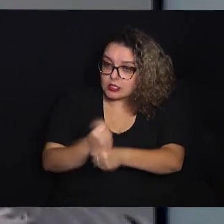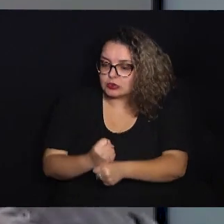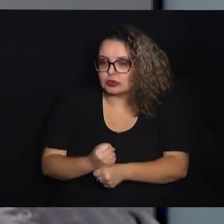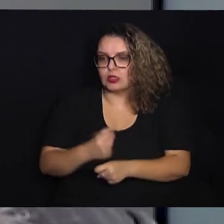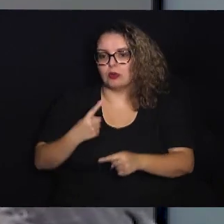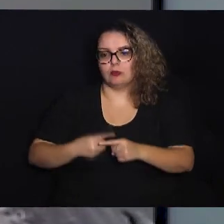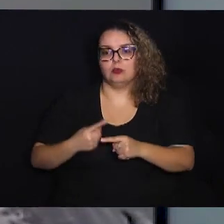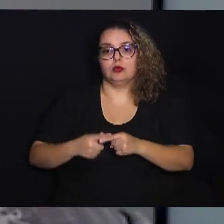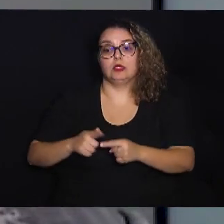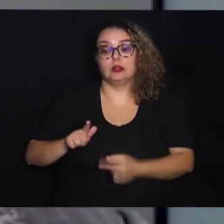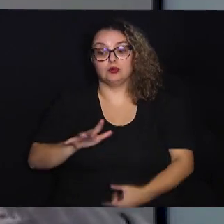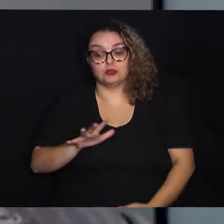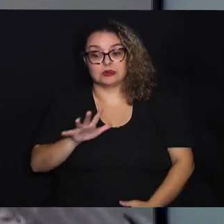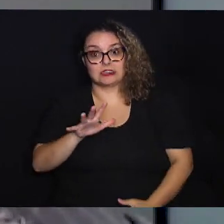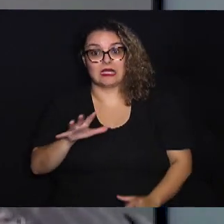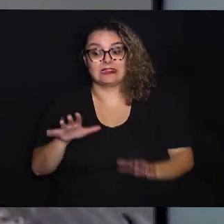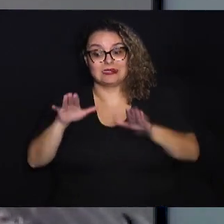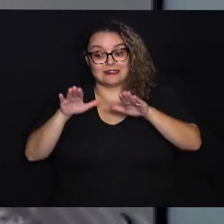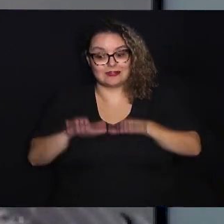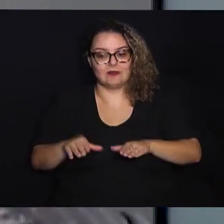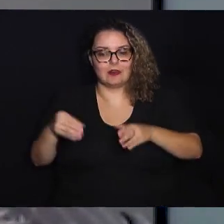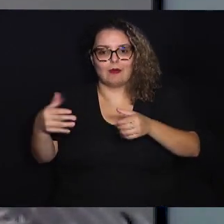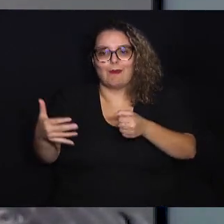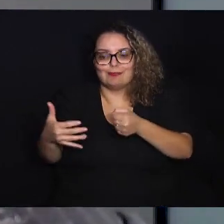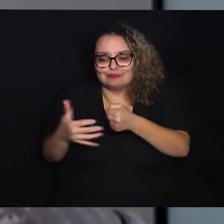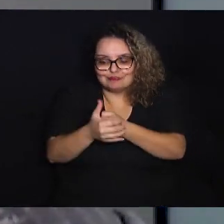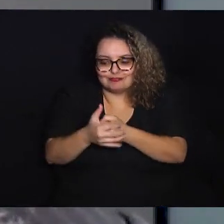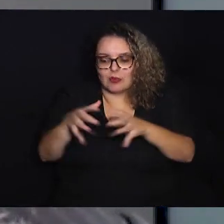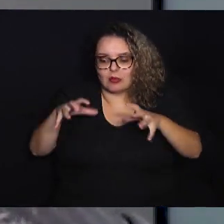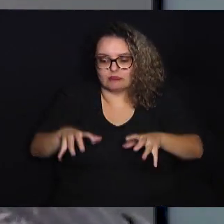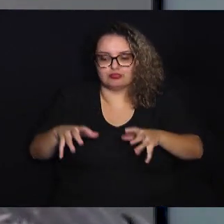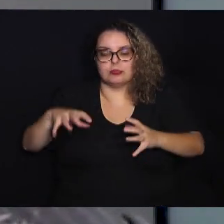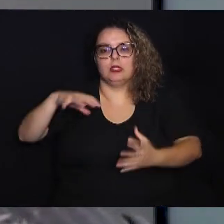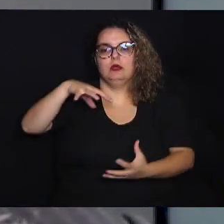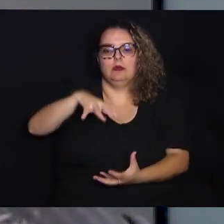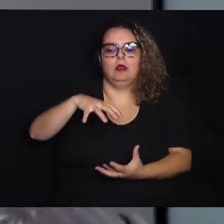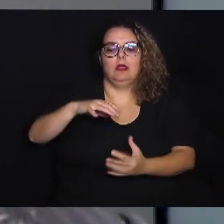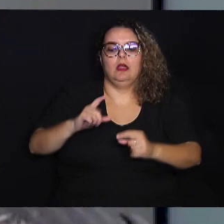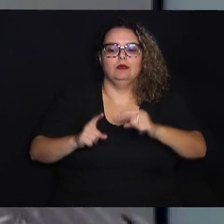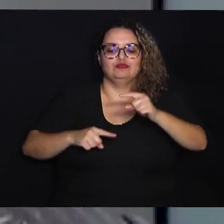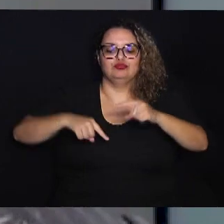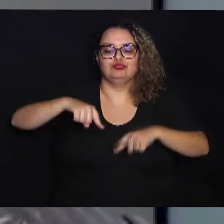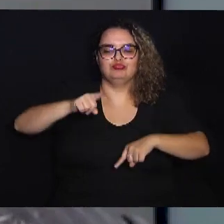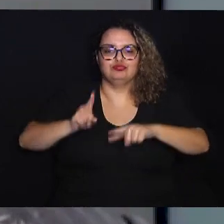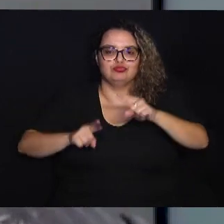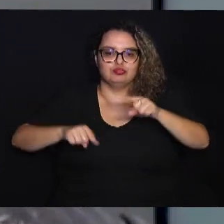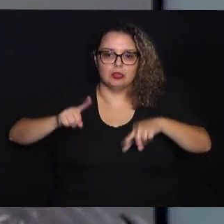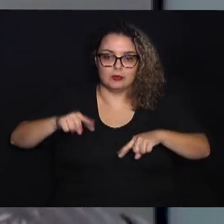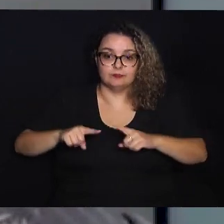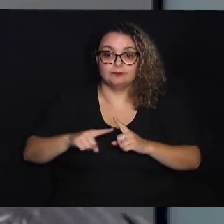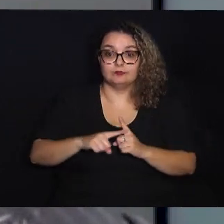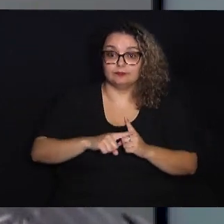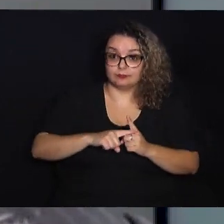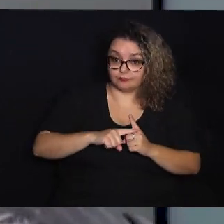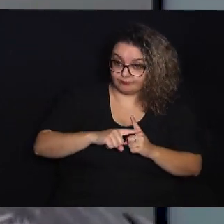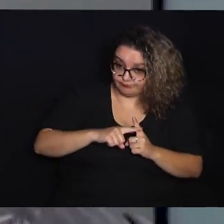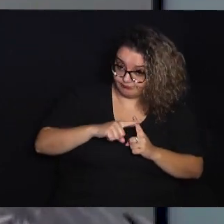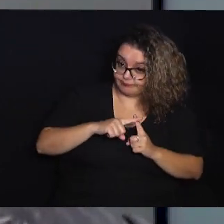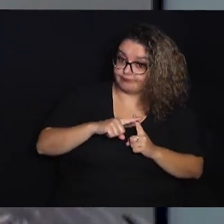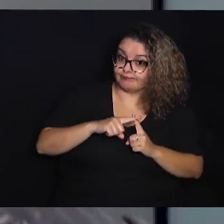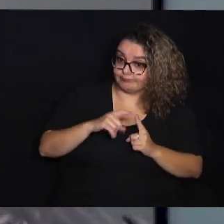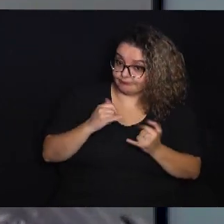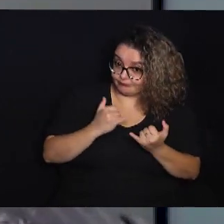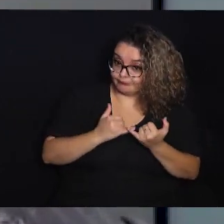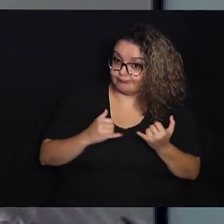devido à permanência desses gases e o acúmulo deles, a gente vai tendo esse desequilíbrio no planeta e esse aumento